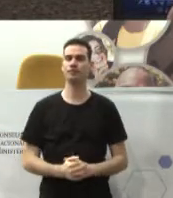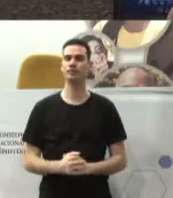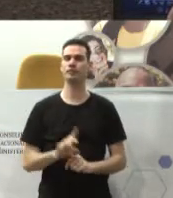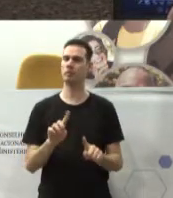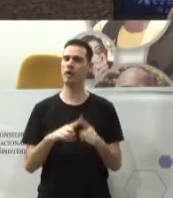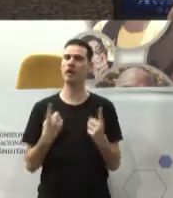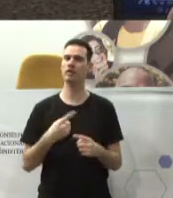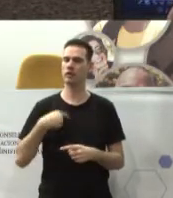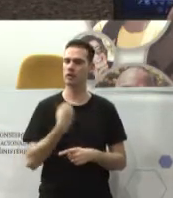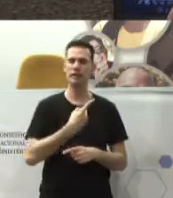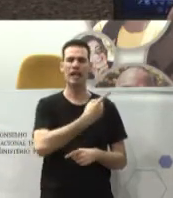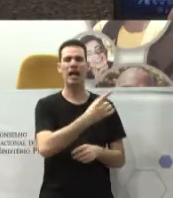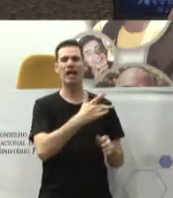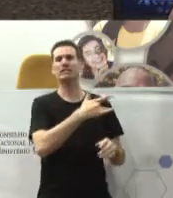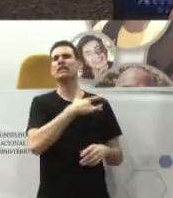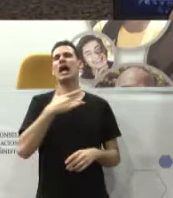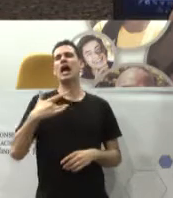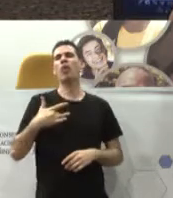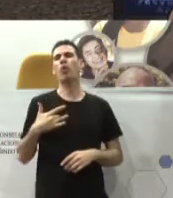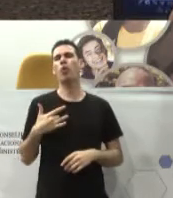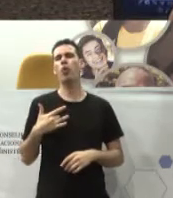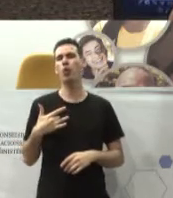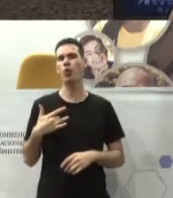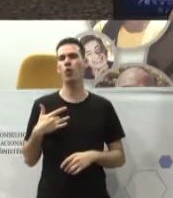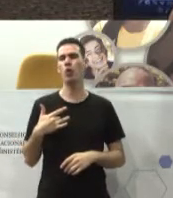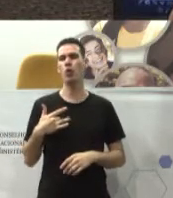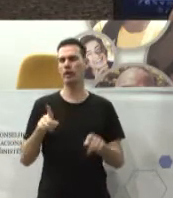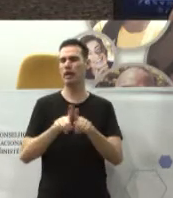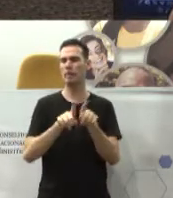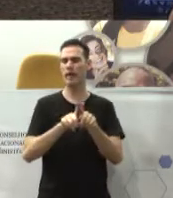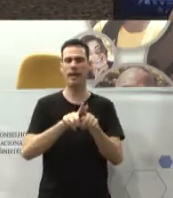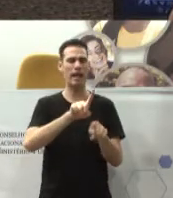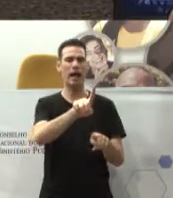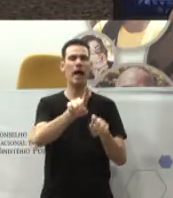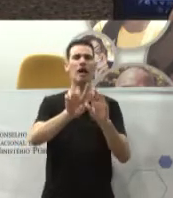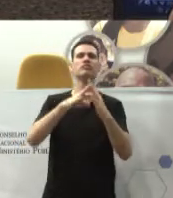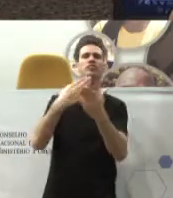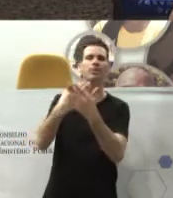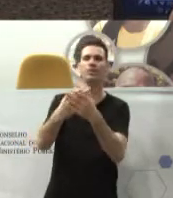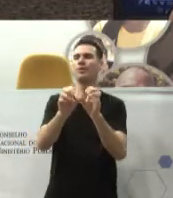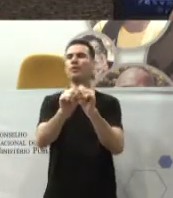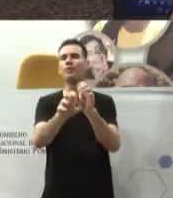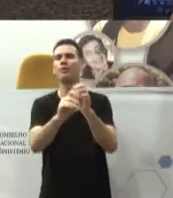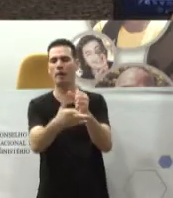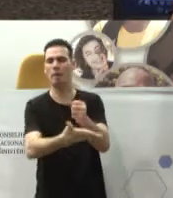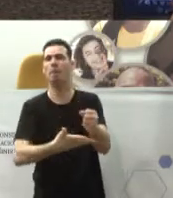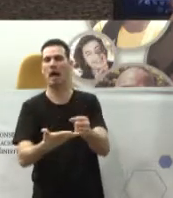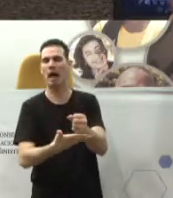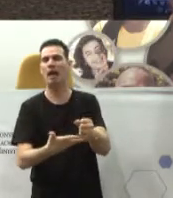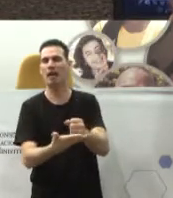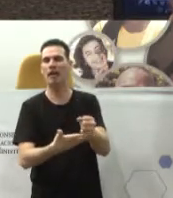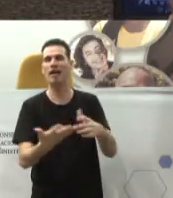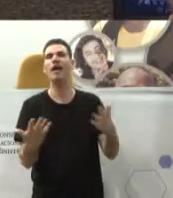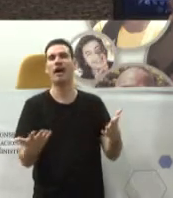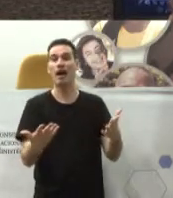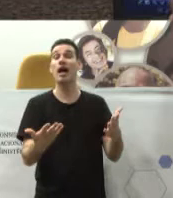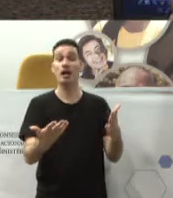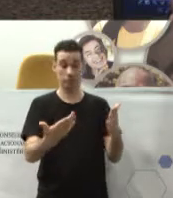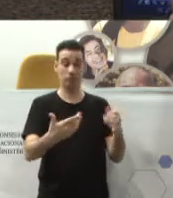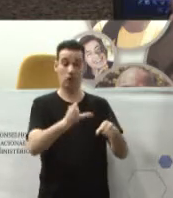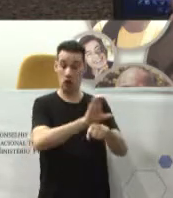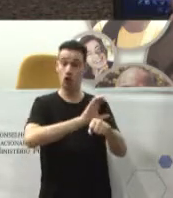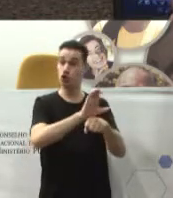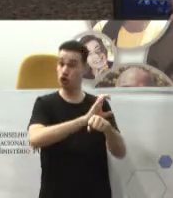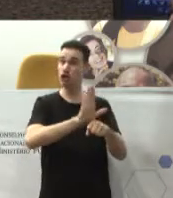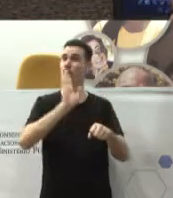quando se trata de saúde. Saúde e ensino fundamental. Essas são de efeito concreto na Constituição. Não